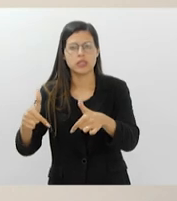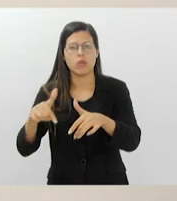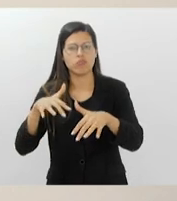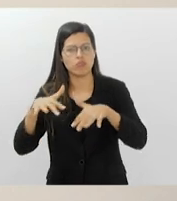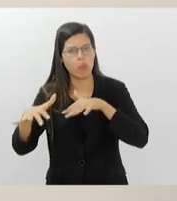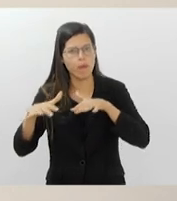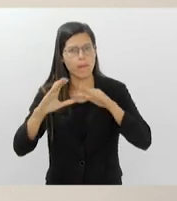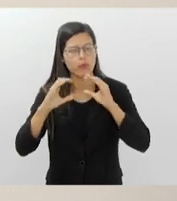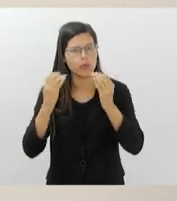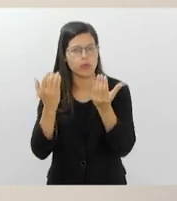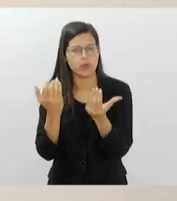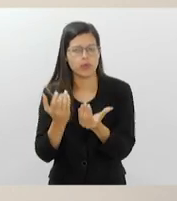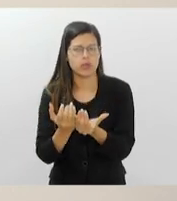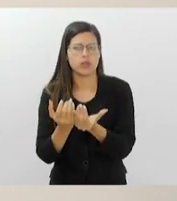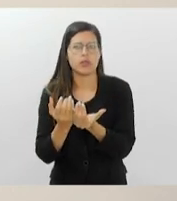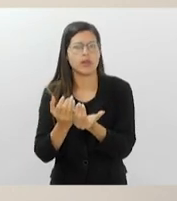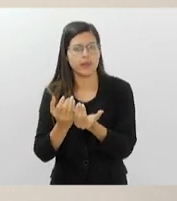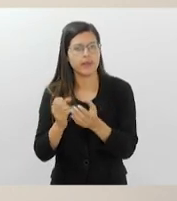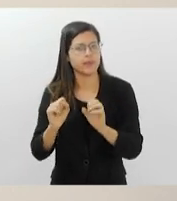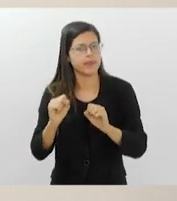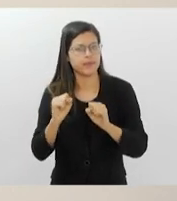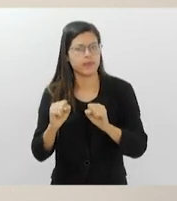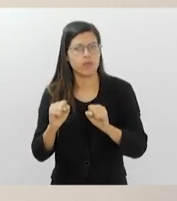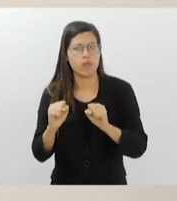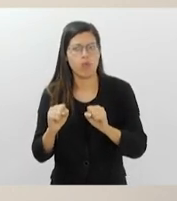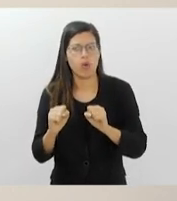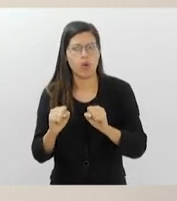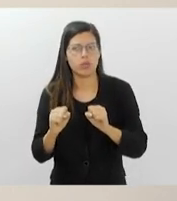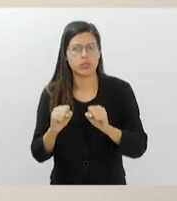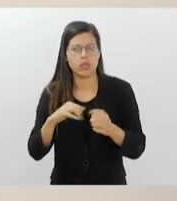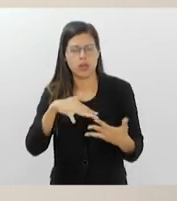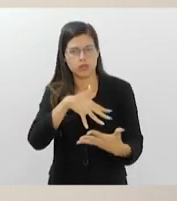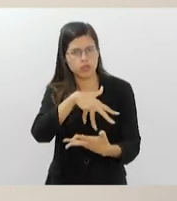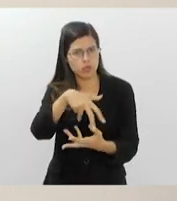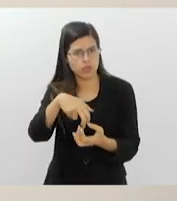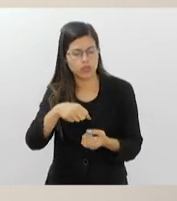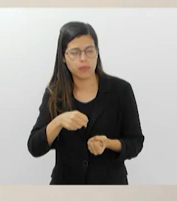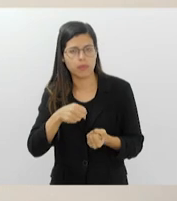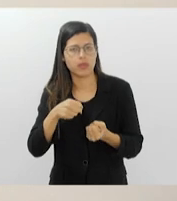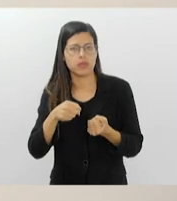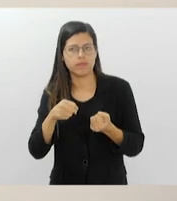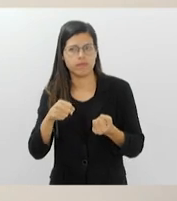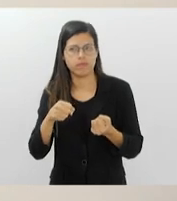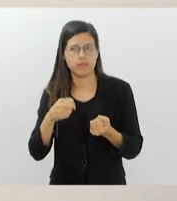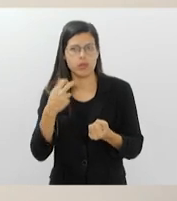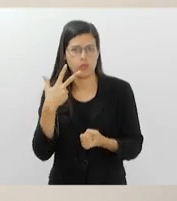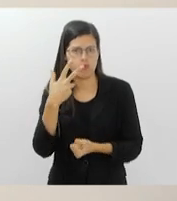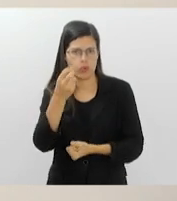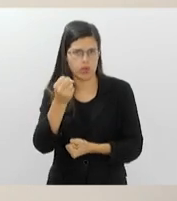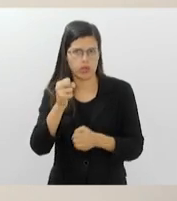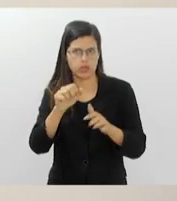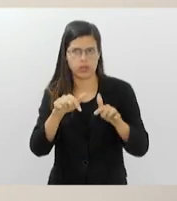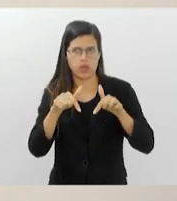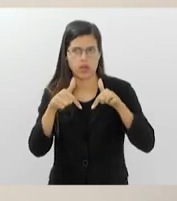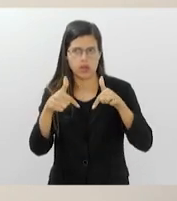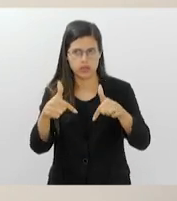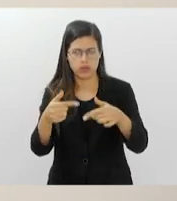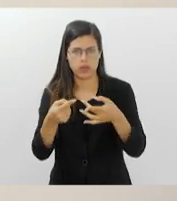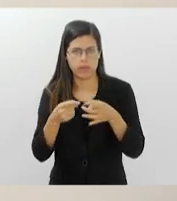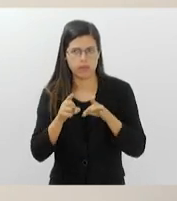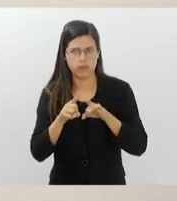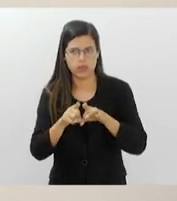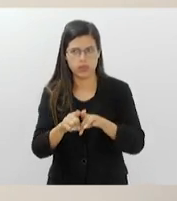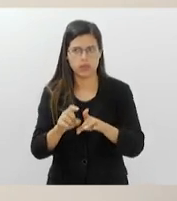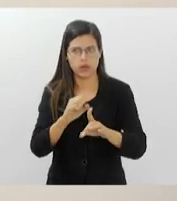mobilização social que possam também dar sustentabilidade E intensificar as que são realizadas em parceria com a